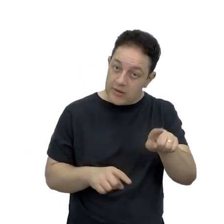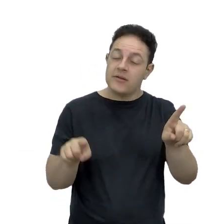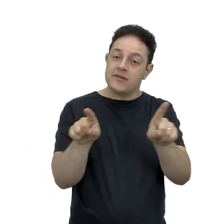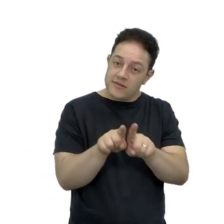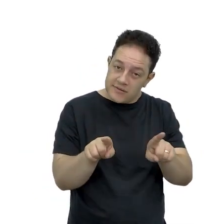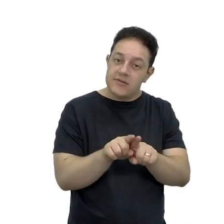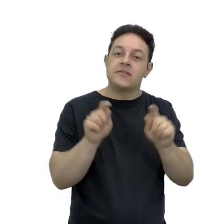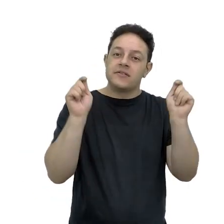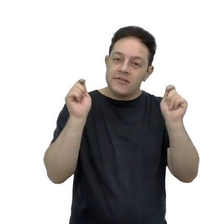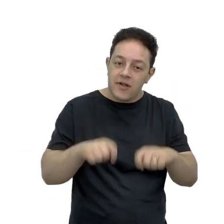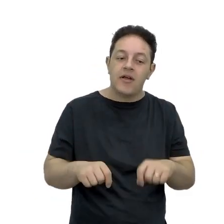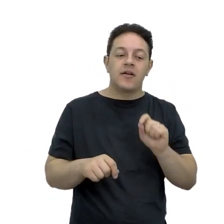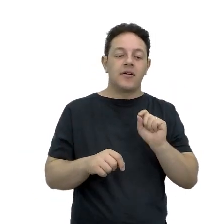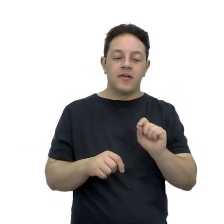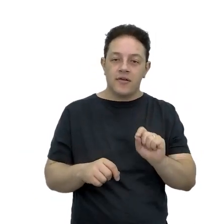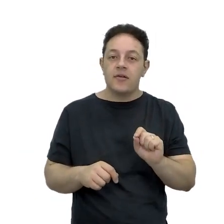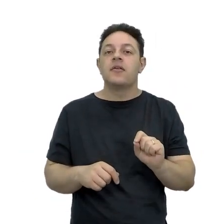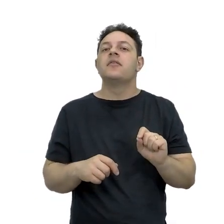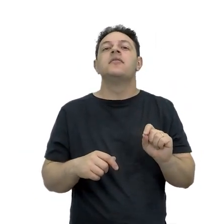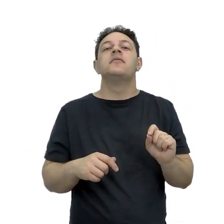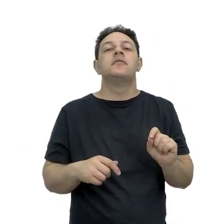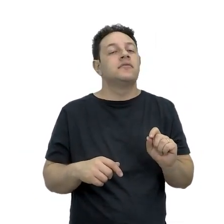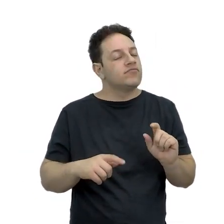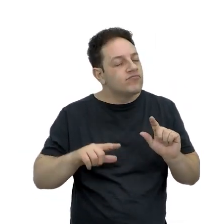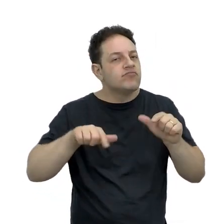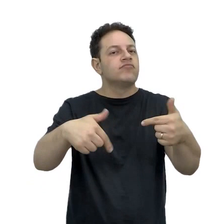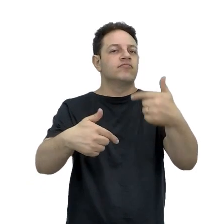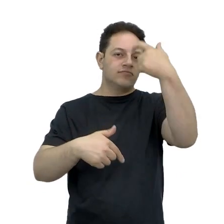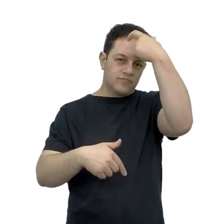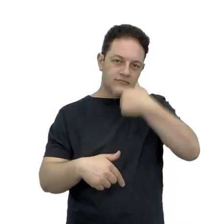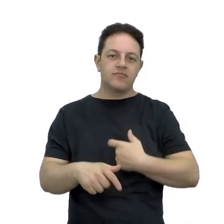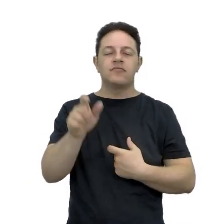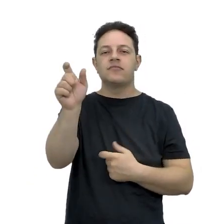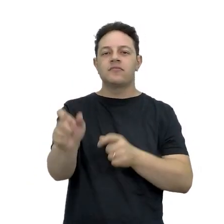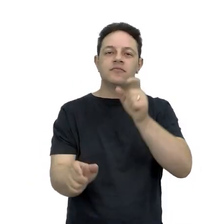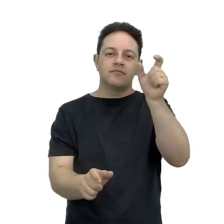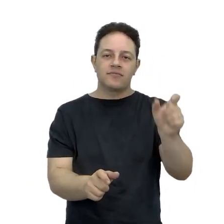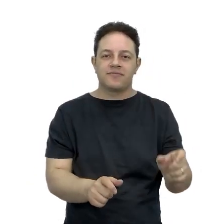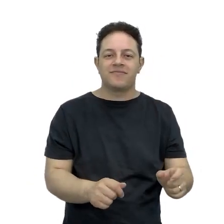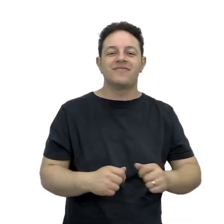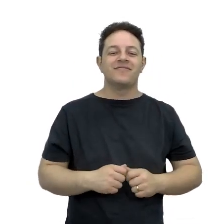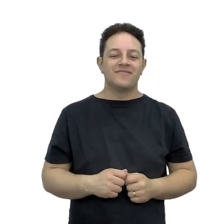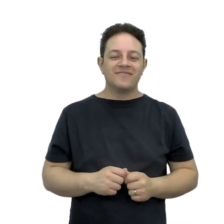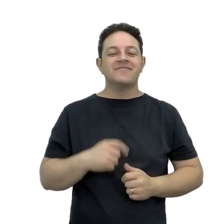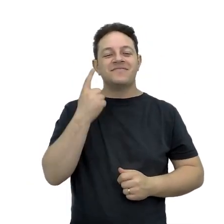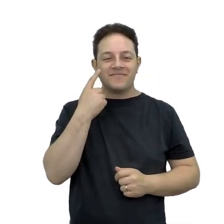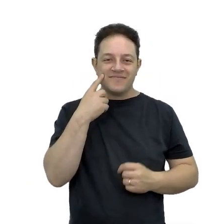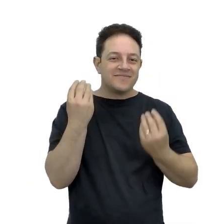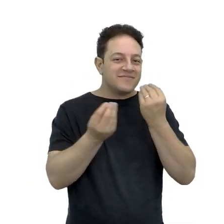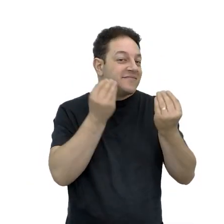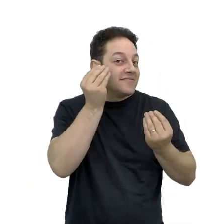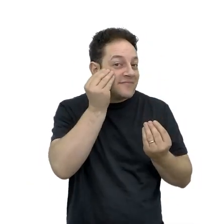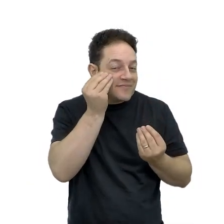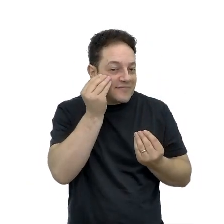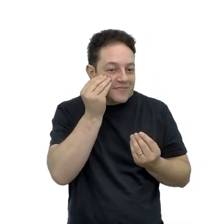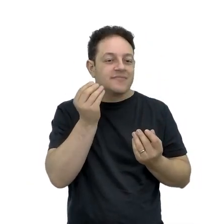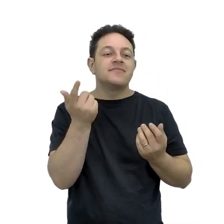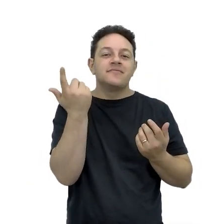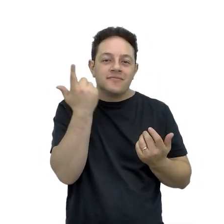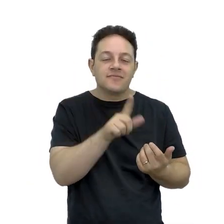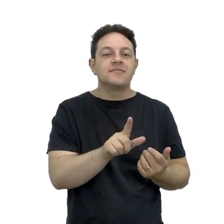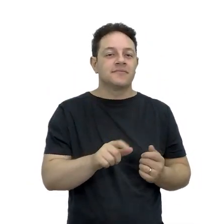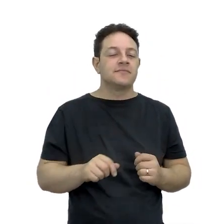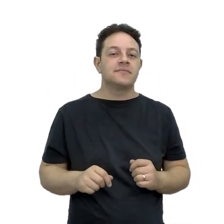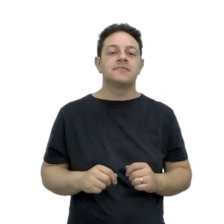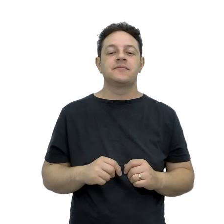também exerça a cidadania. É isso que a gente tenta aí e consegue